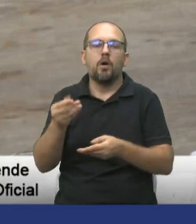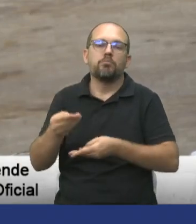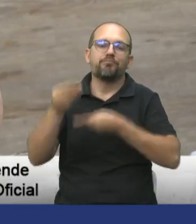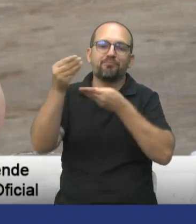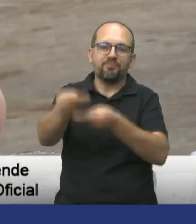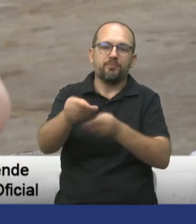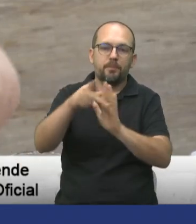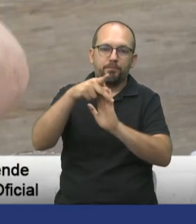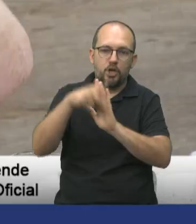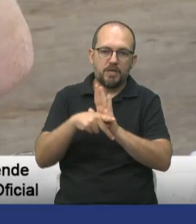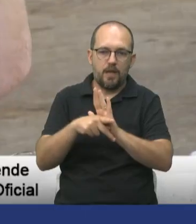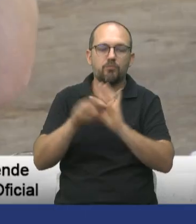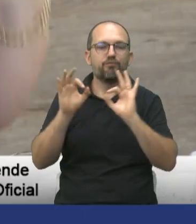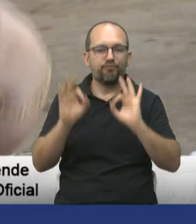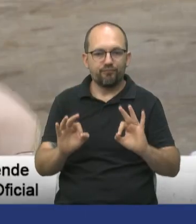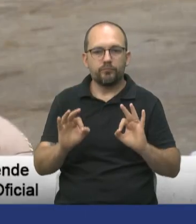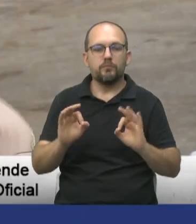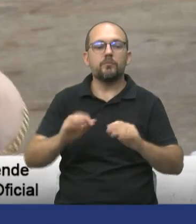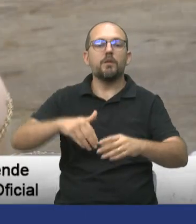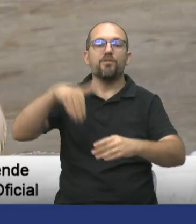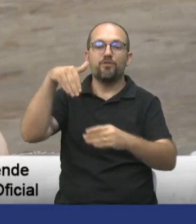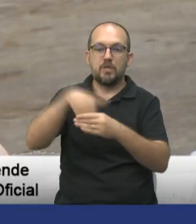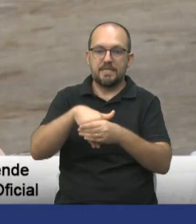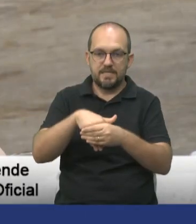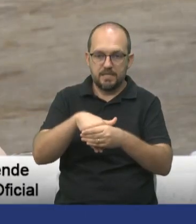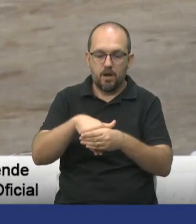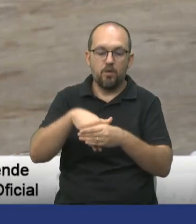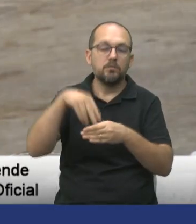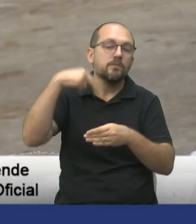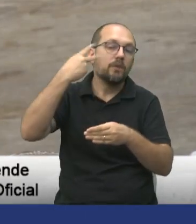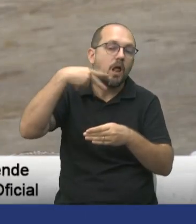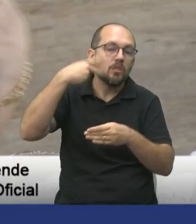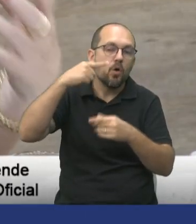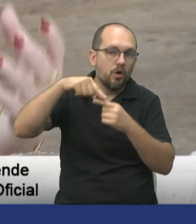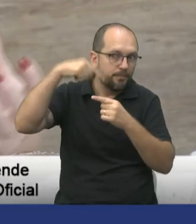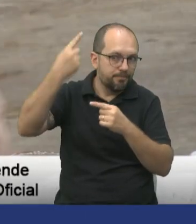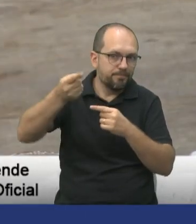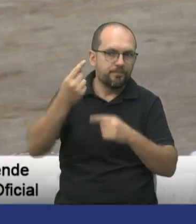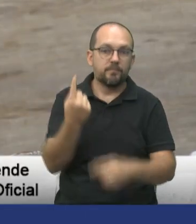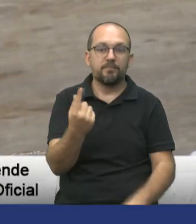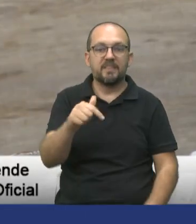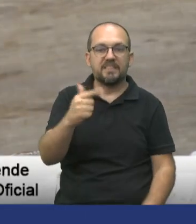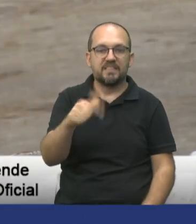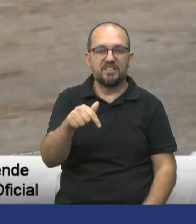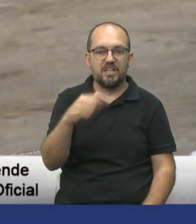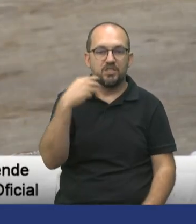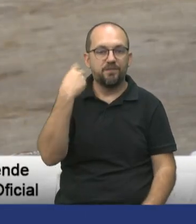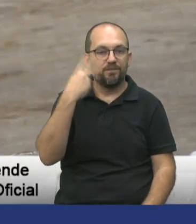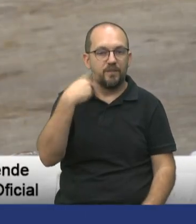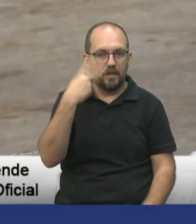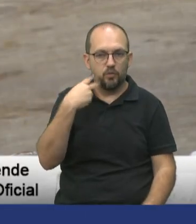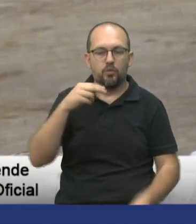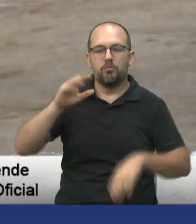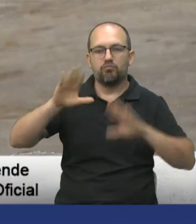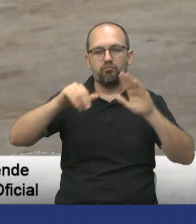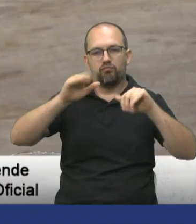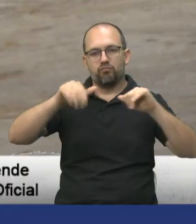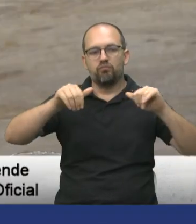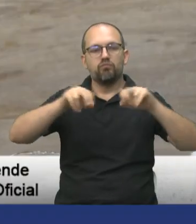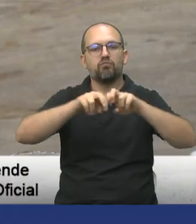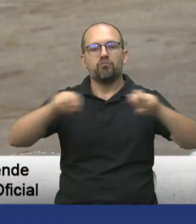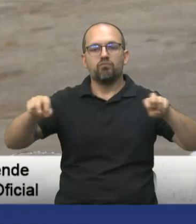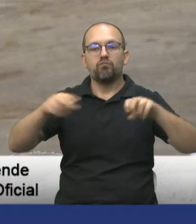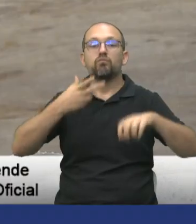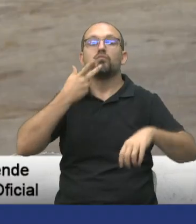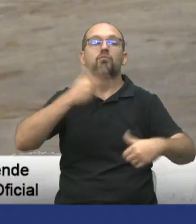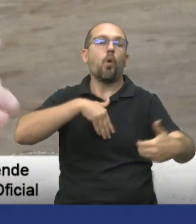efetivamente, para votação no plenário. Então, os 17 vereadores são chamados a dizer